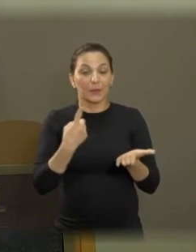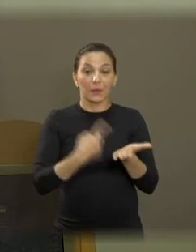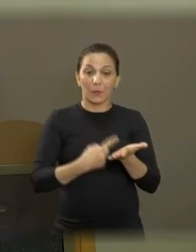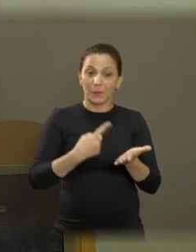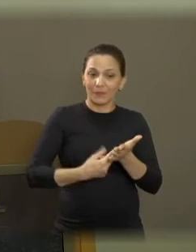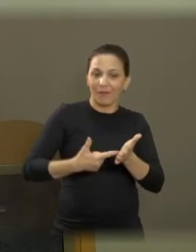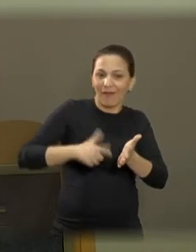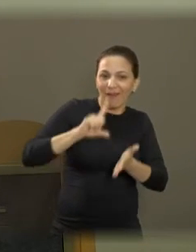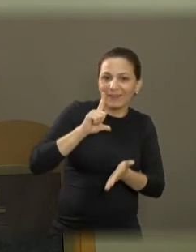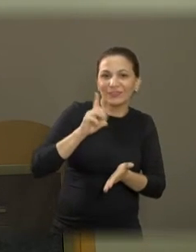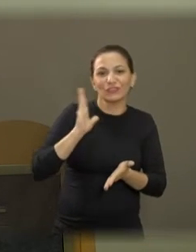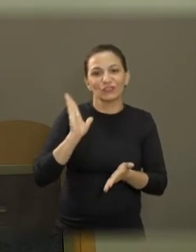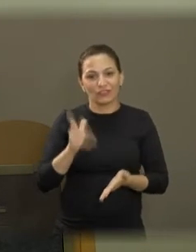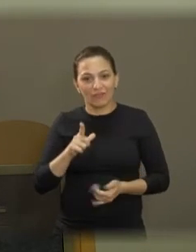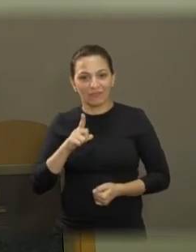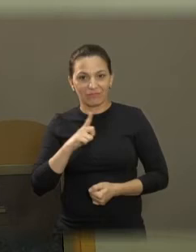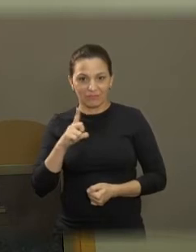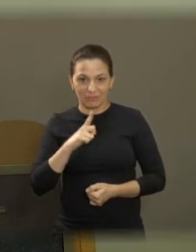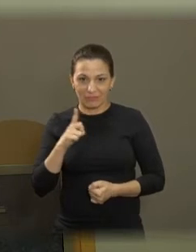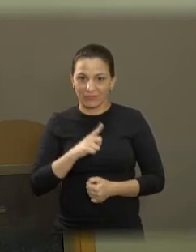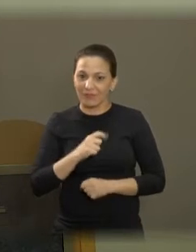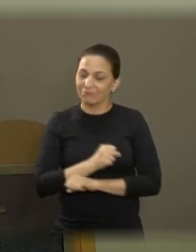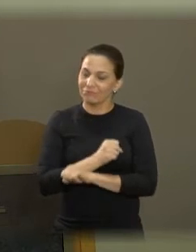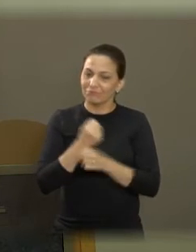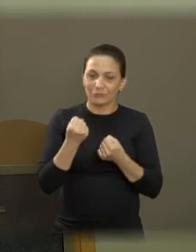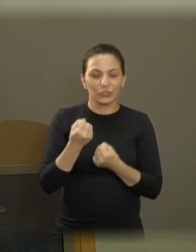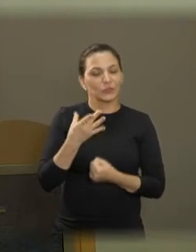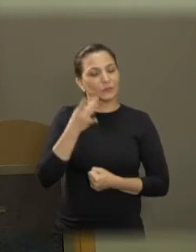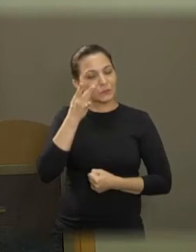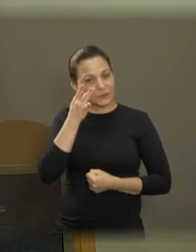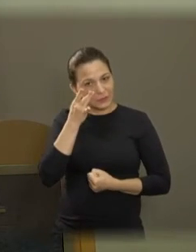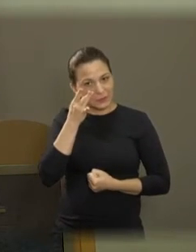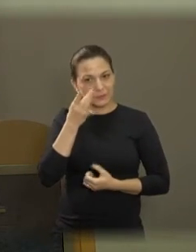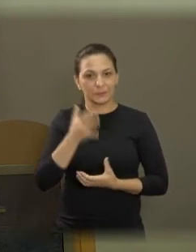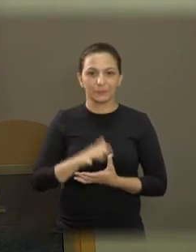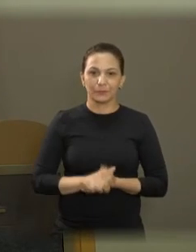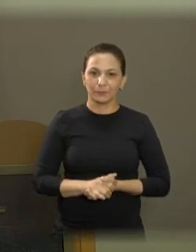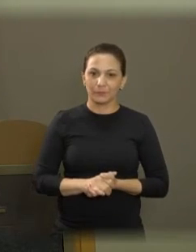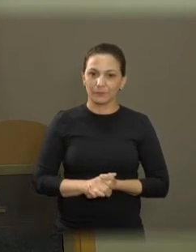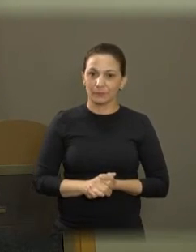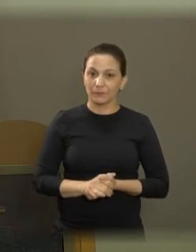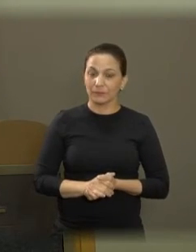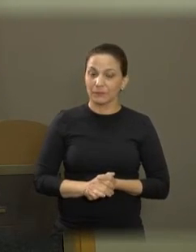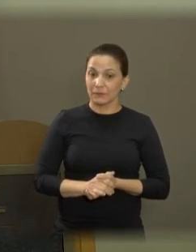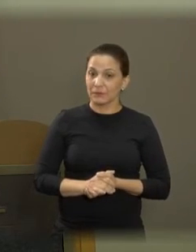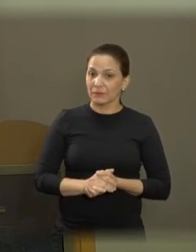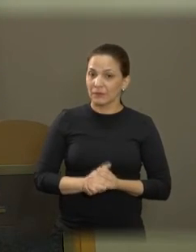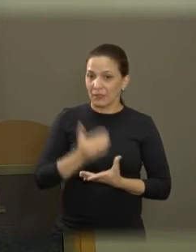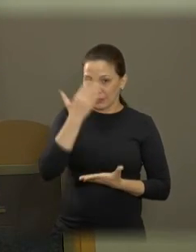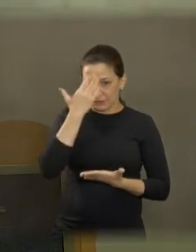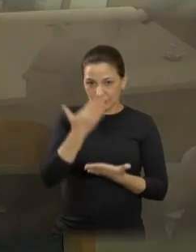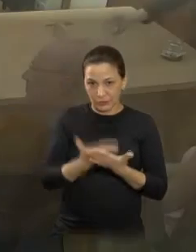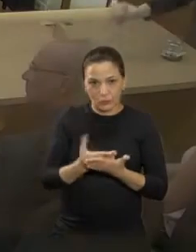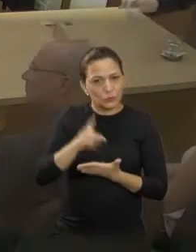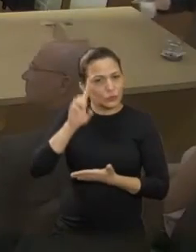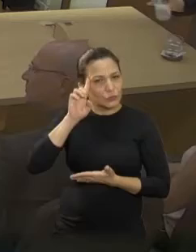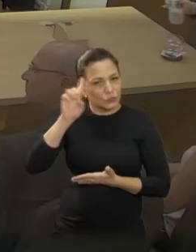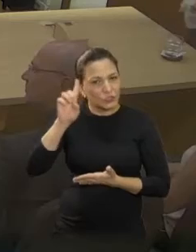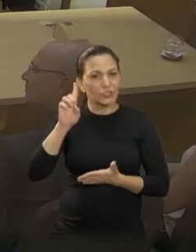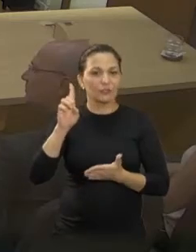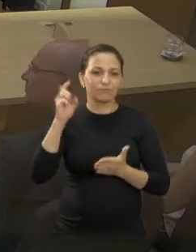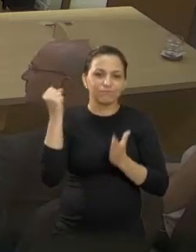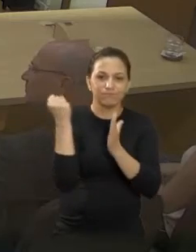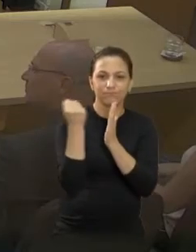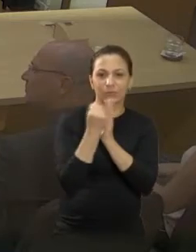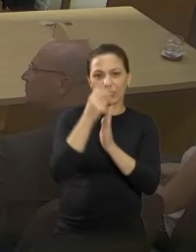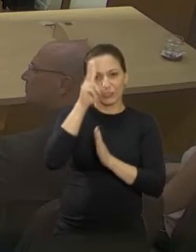compromissos agendados anteriormente, não será possível a nossa participação. Na certeza de que essa data marcará para